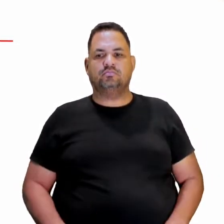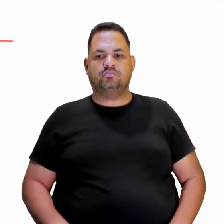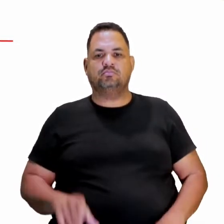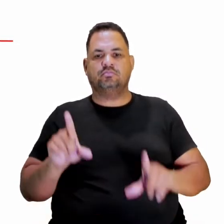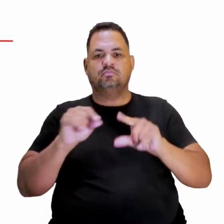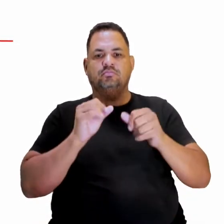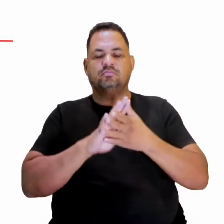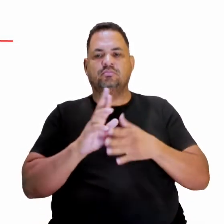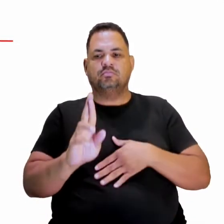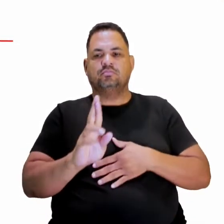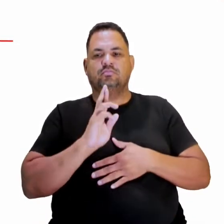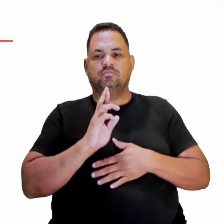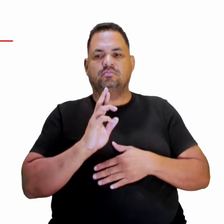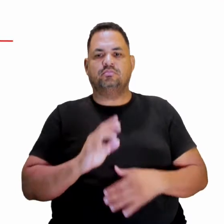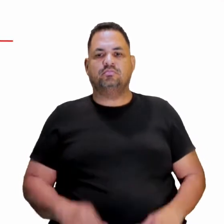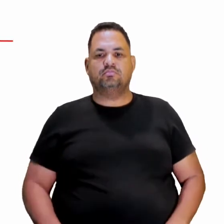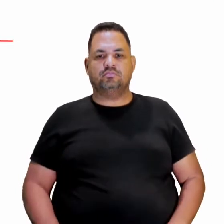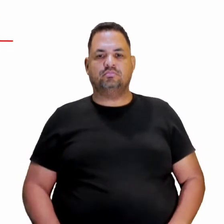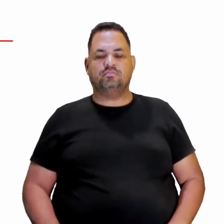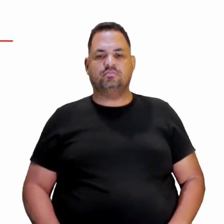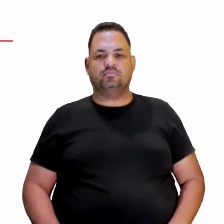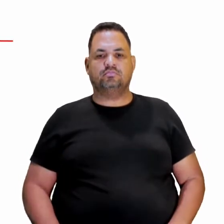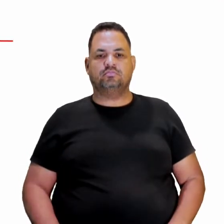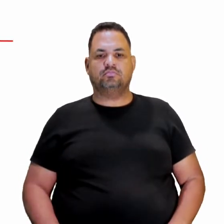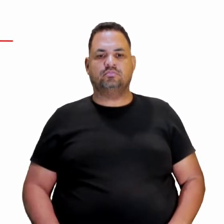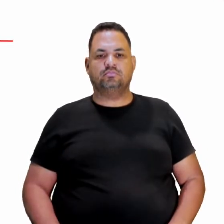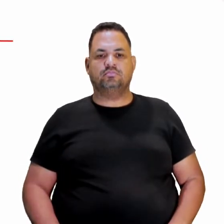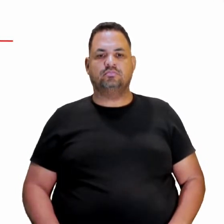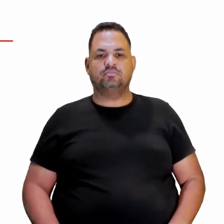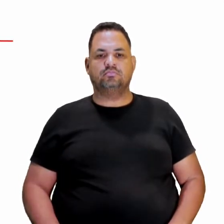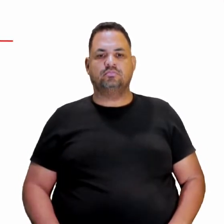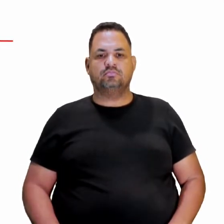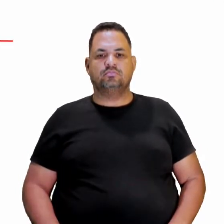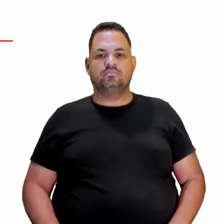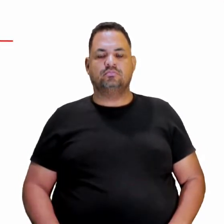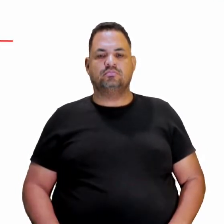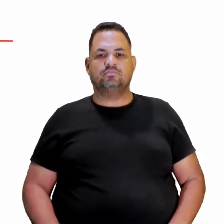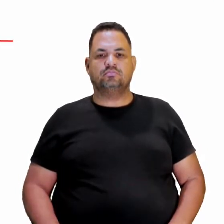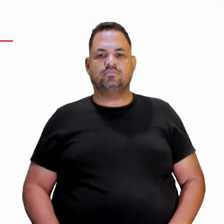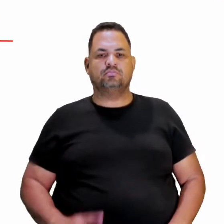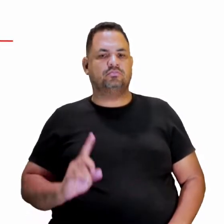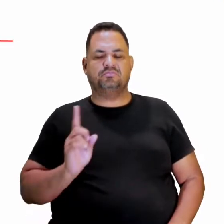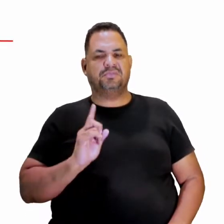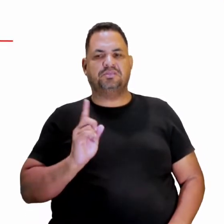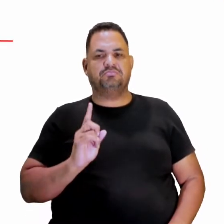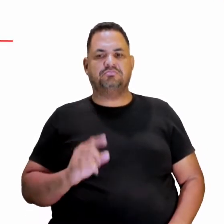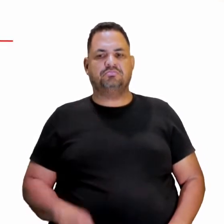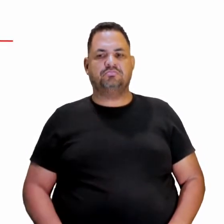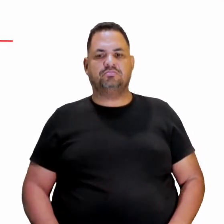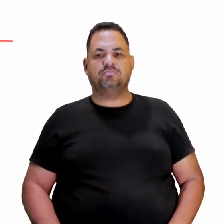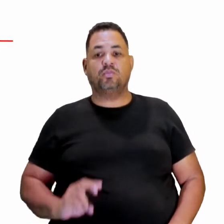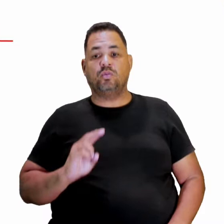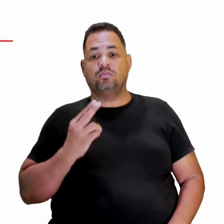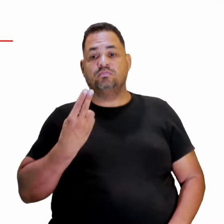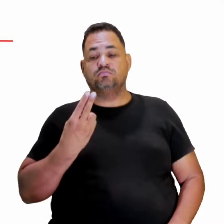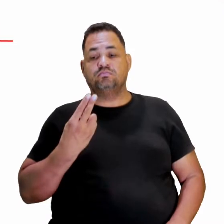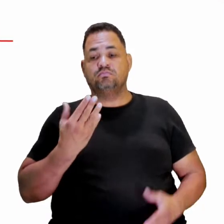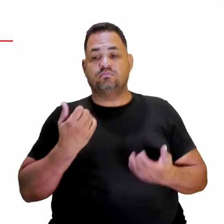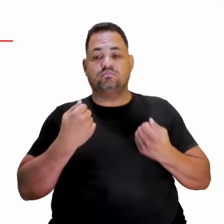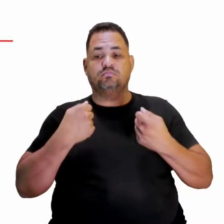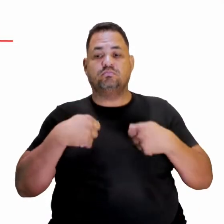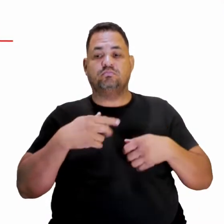optar por responder somente No, I didn't. No, I didn't, sendo bem direto, não. Ou então você